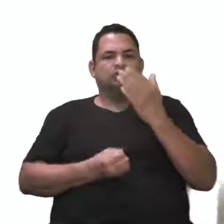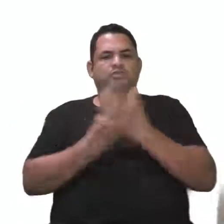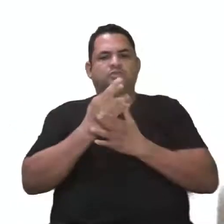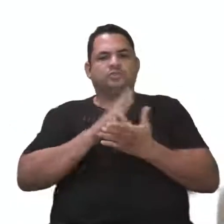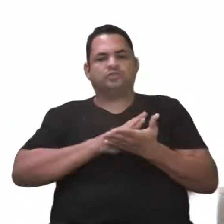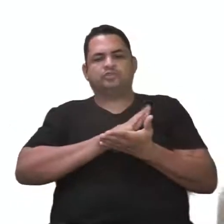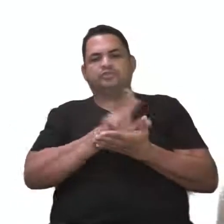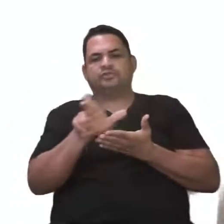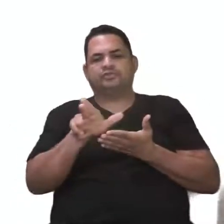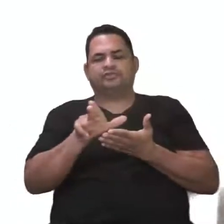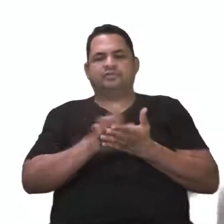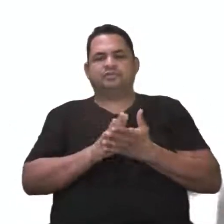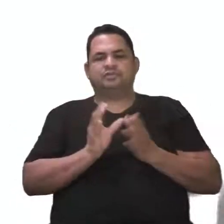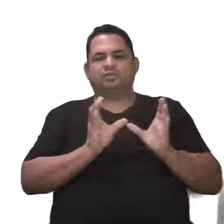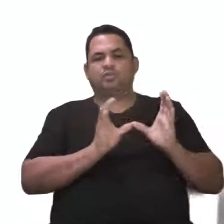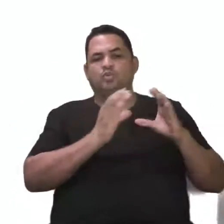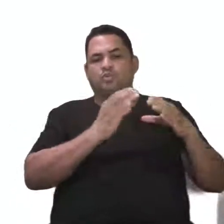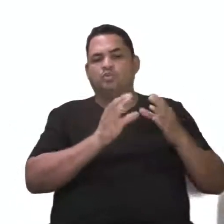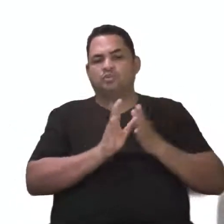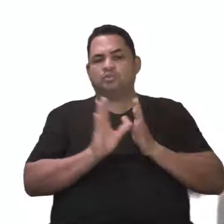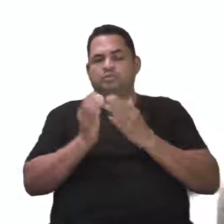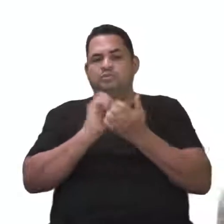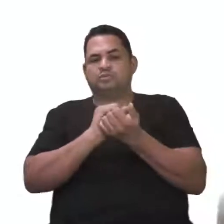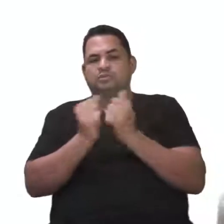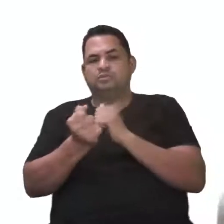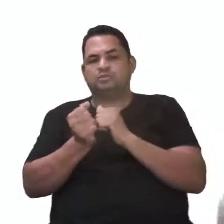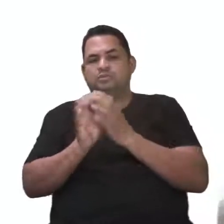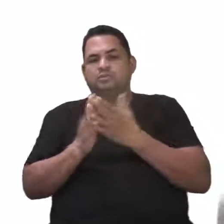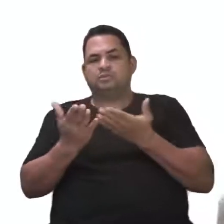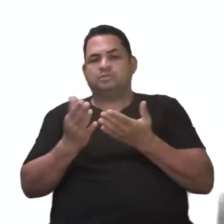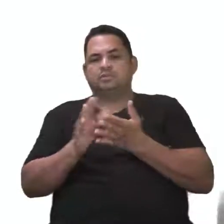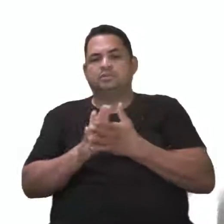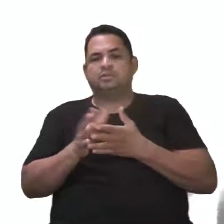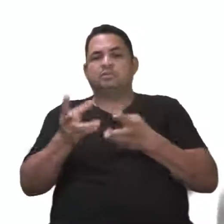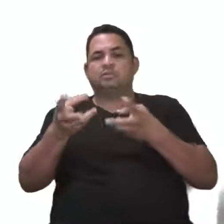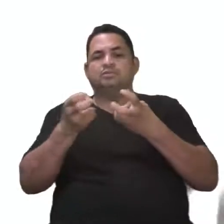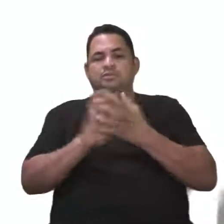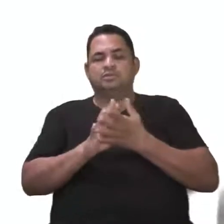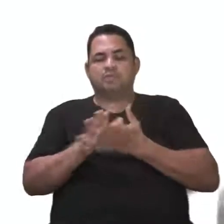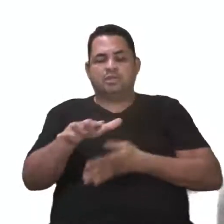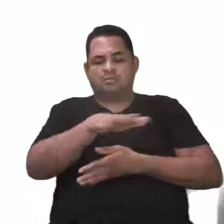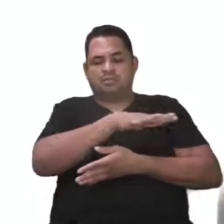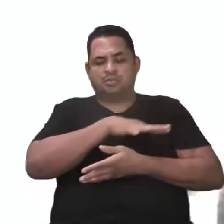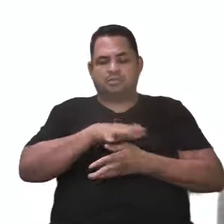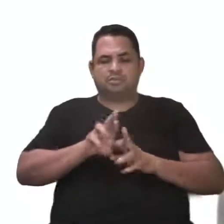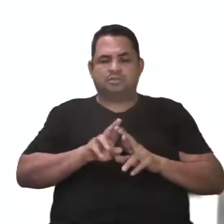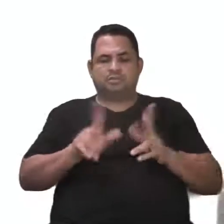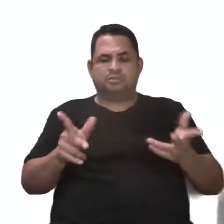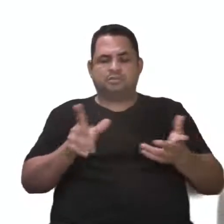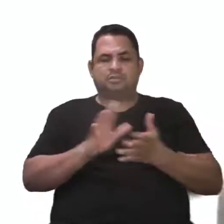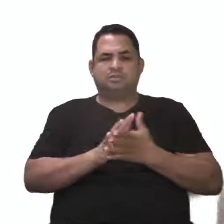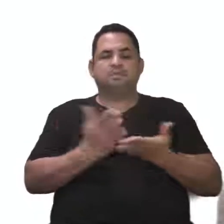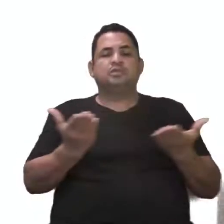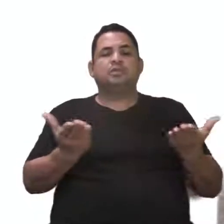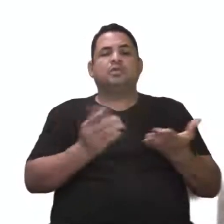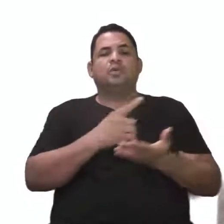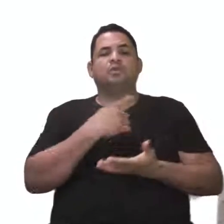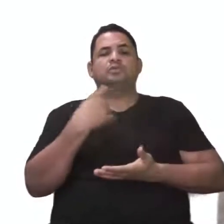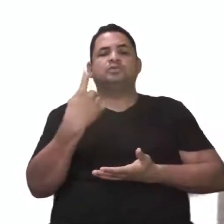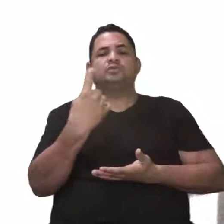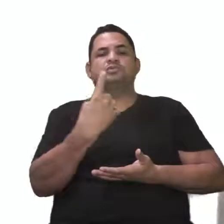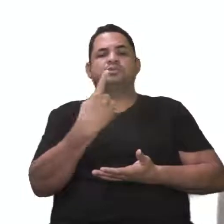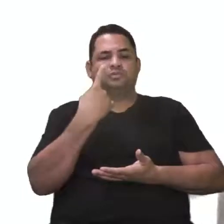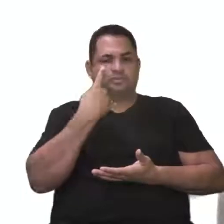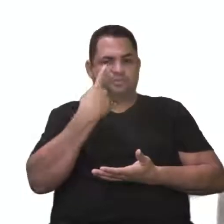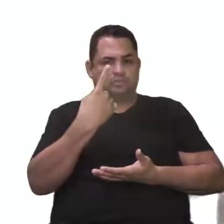origem a vários grupos diferentes, adaptados a explorar ambientes diferentes. Então, nós estamos falando aqui, olha